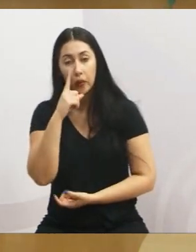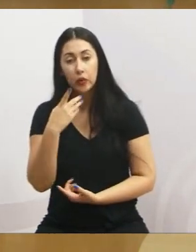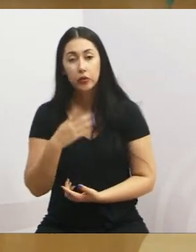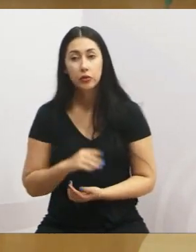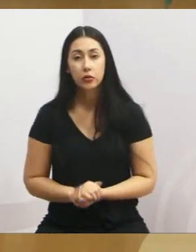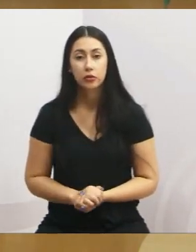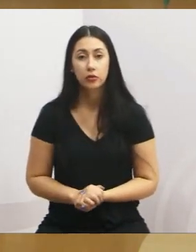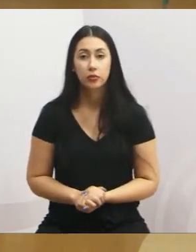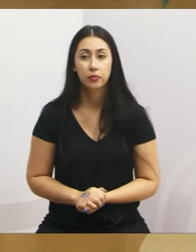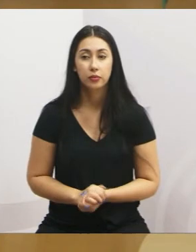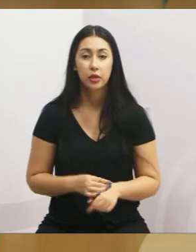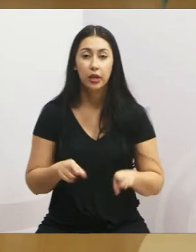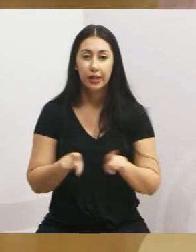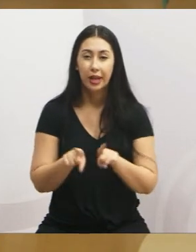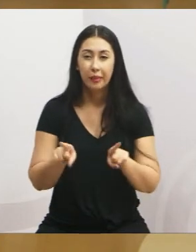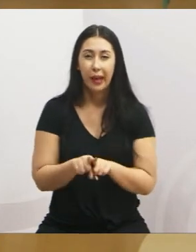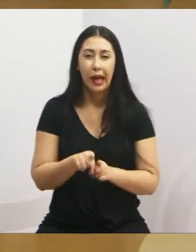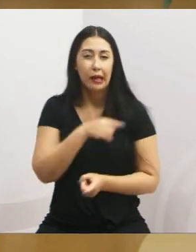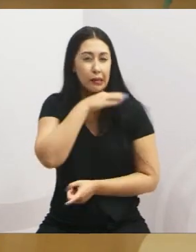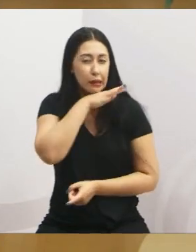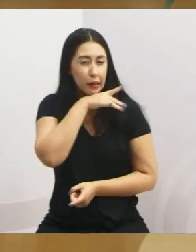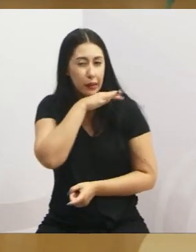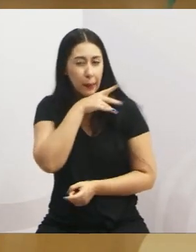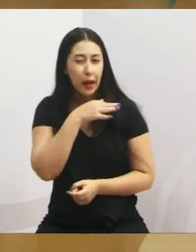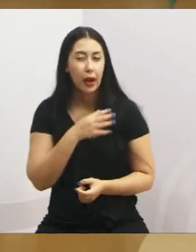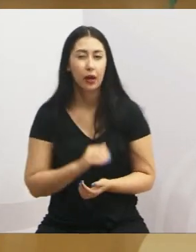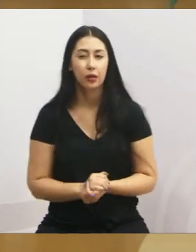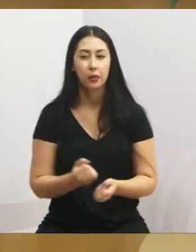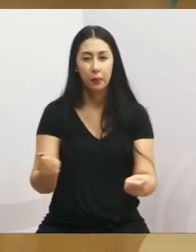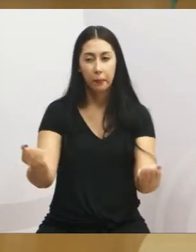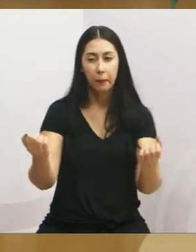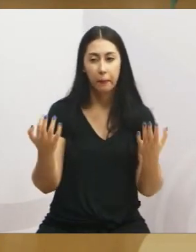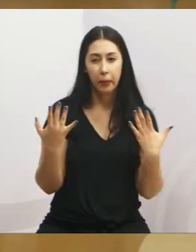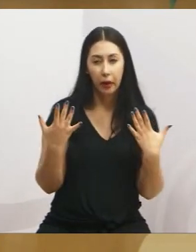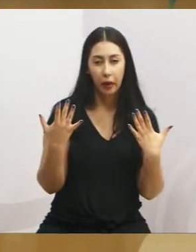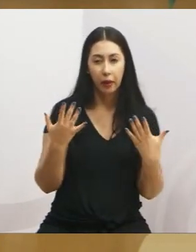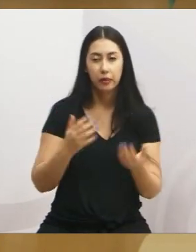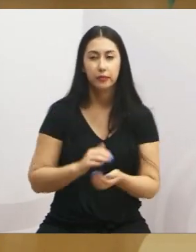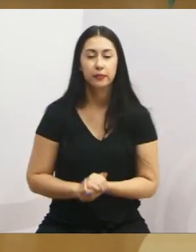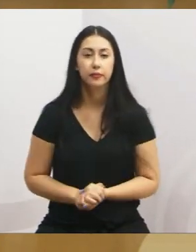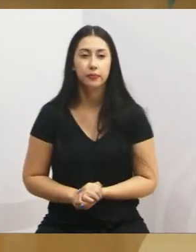também de animais indesejados que têm, com certeza.